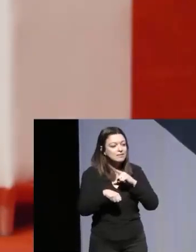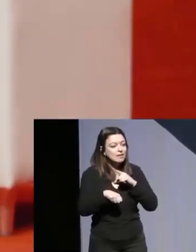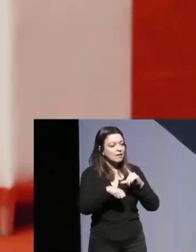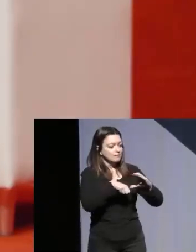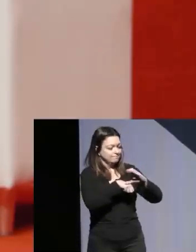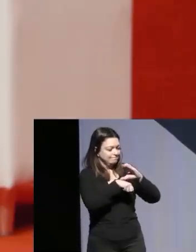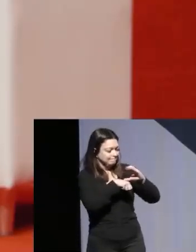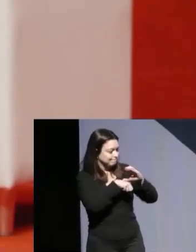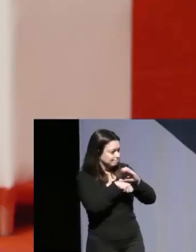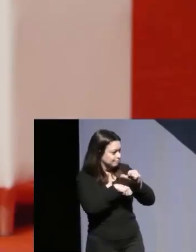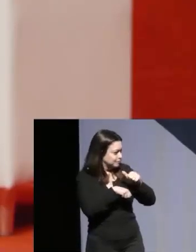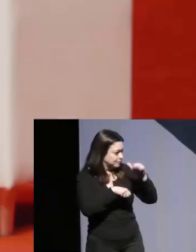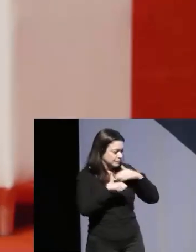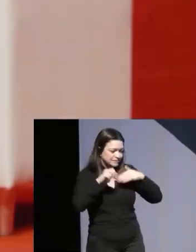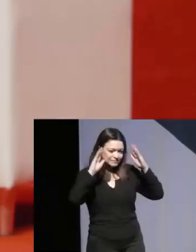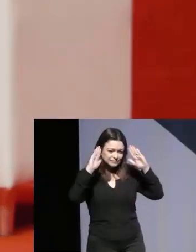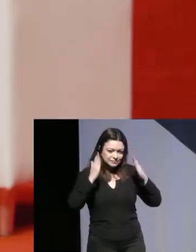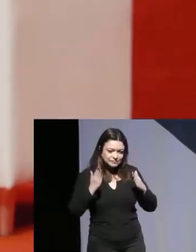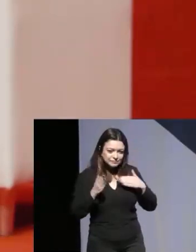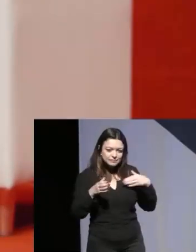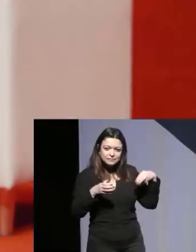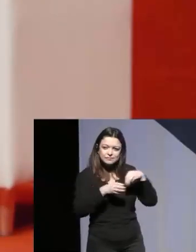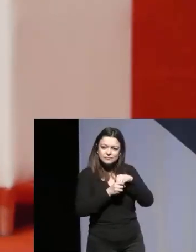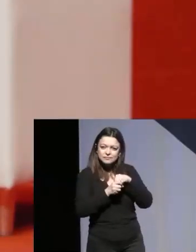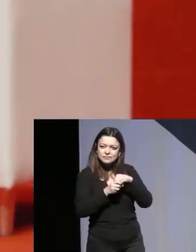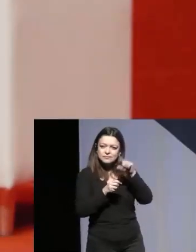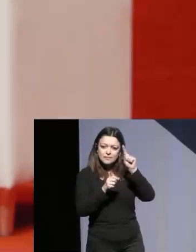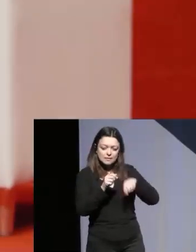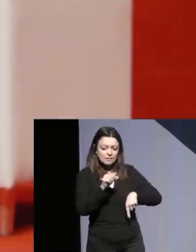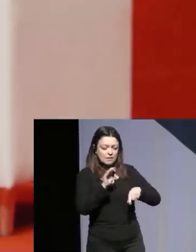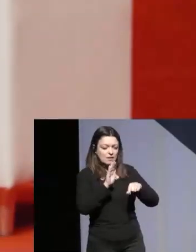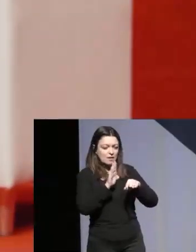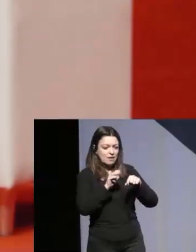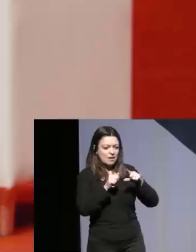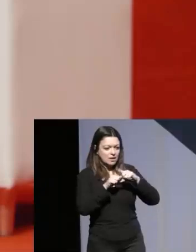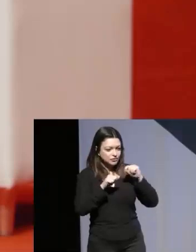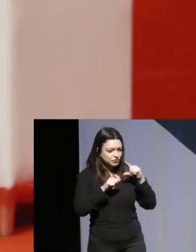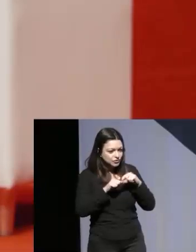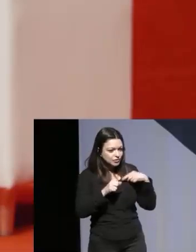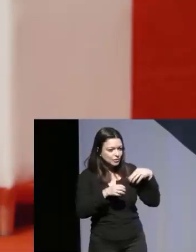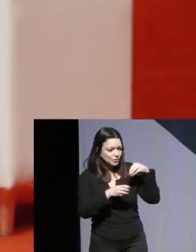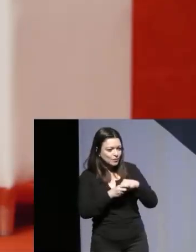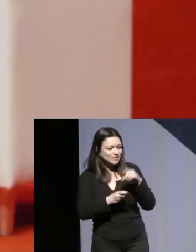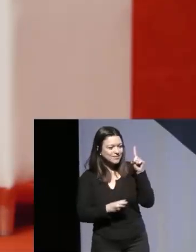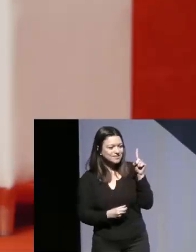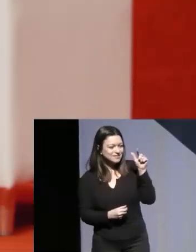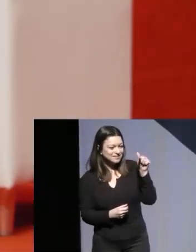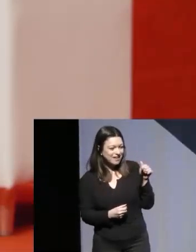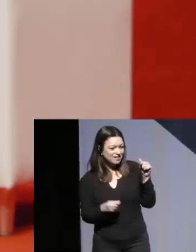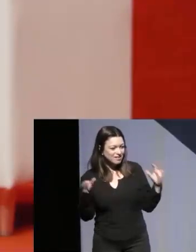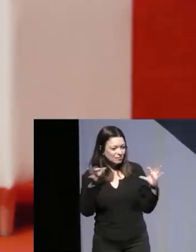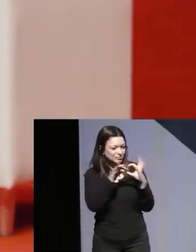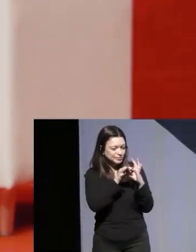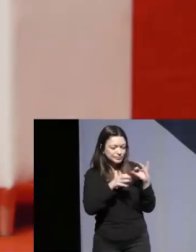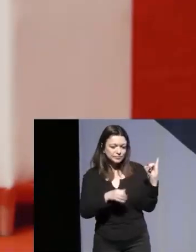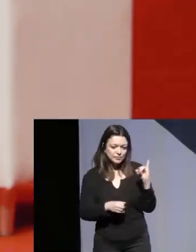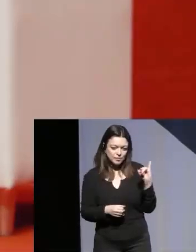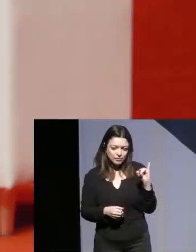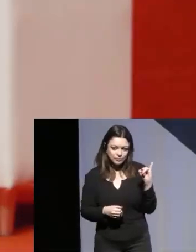com 17 artigos dedicados à tributação. Eu não substituí os novos para